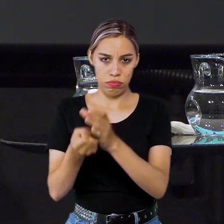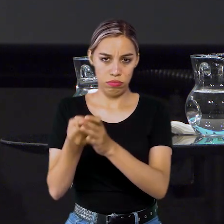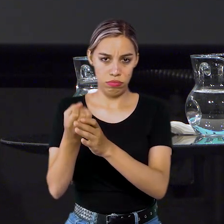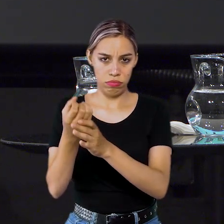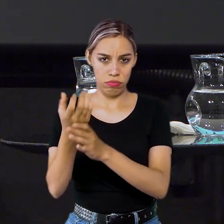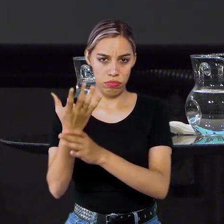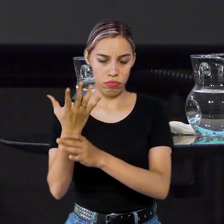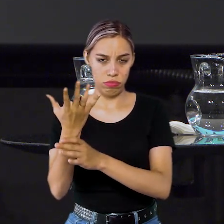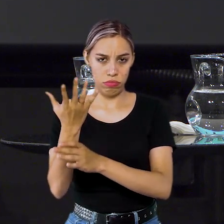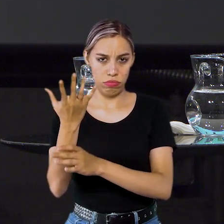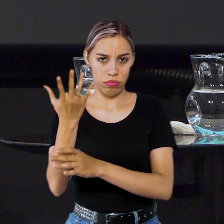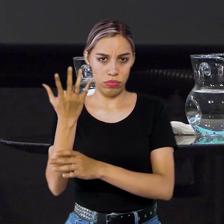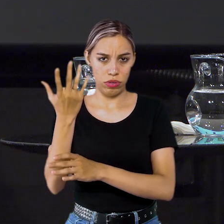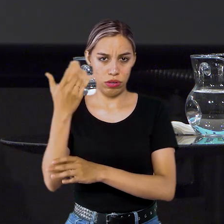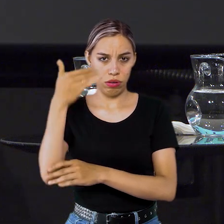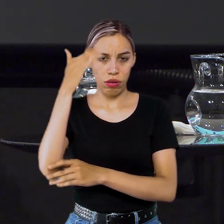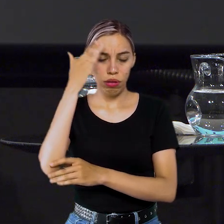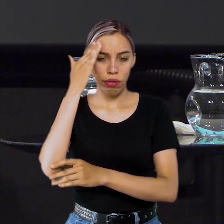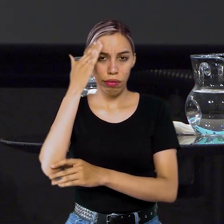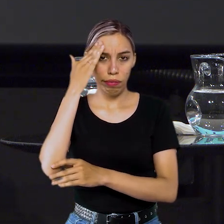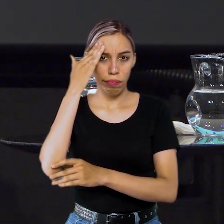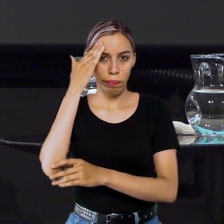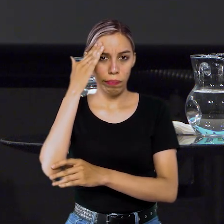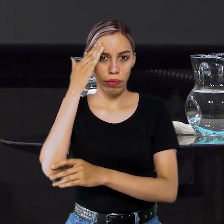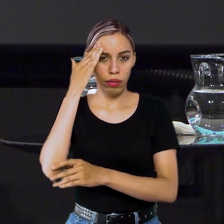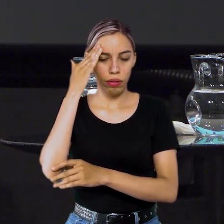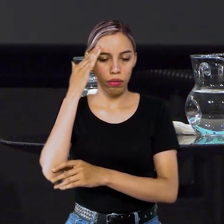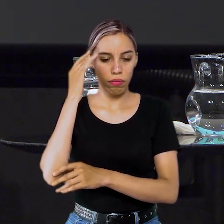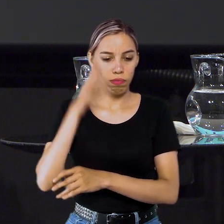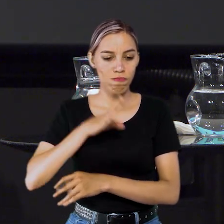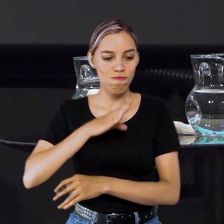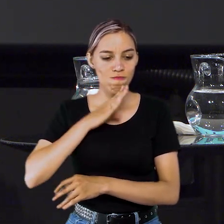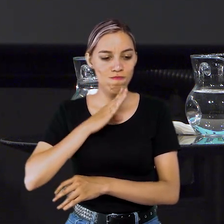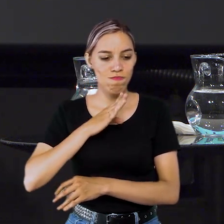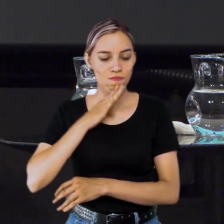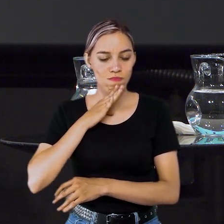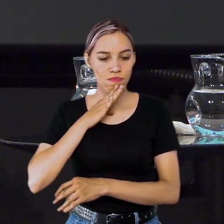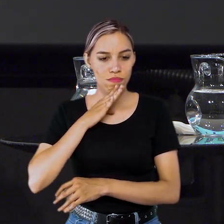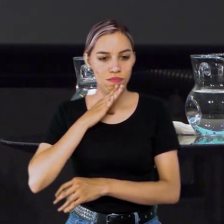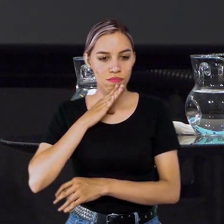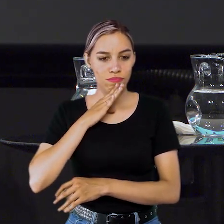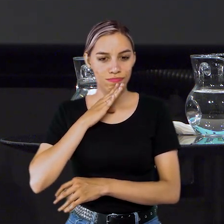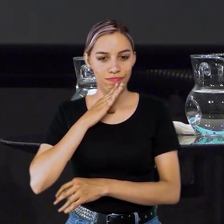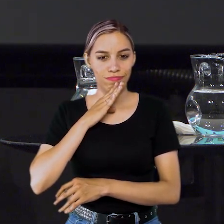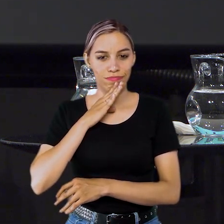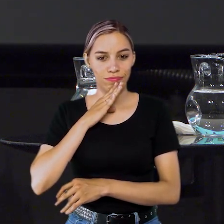fonte do conhecimento, de sabedoria. Essa fonte também da